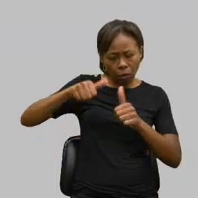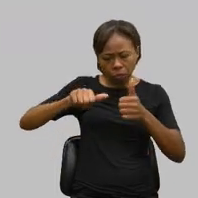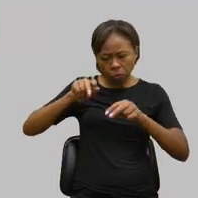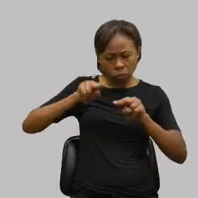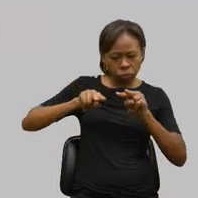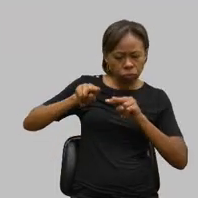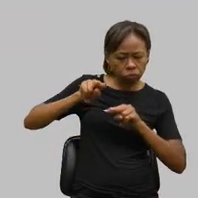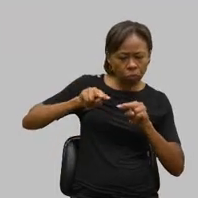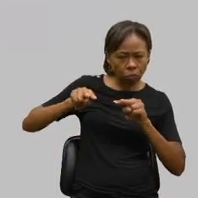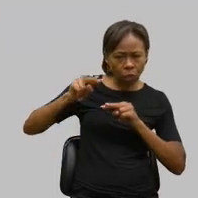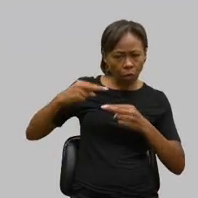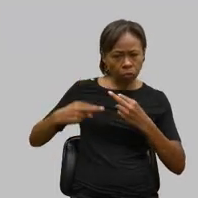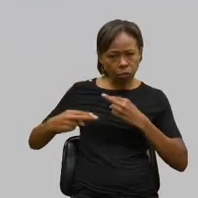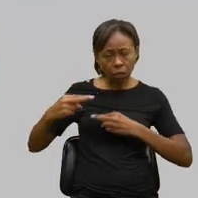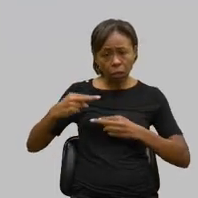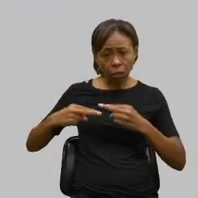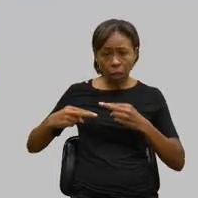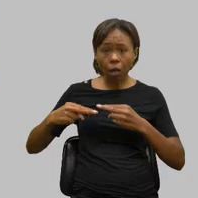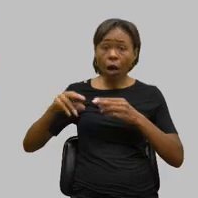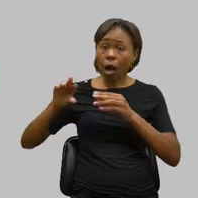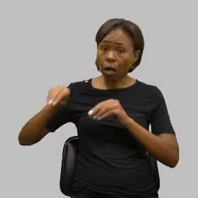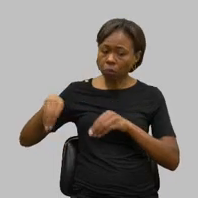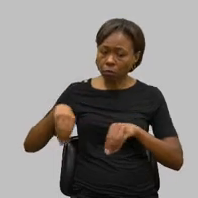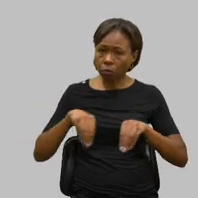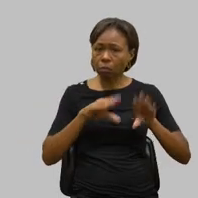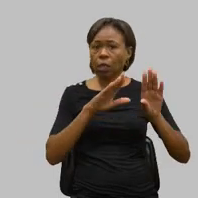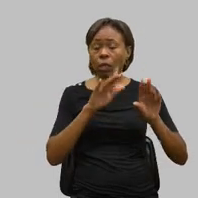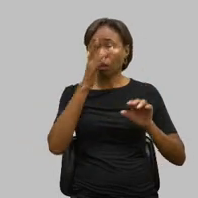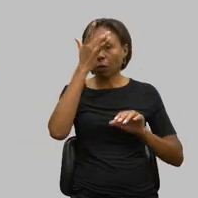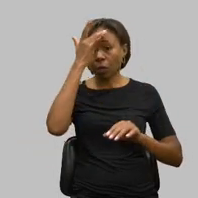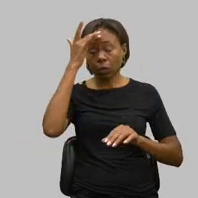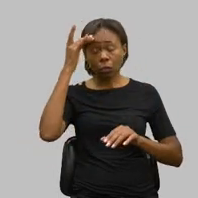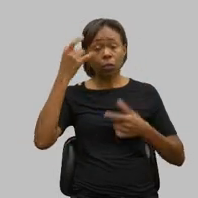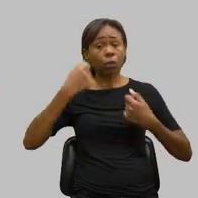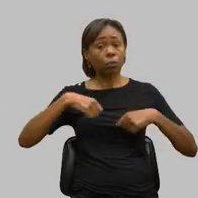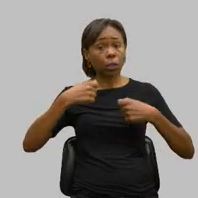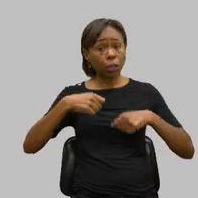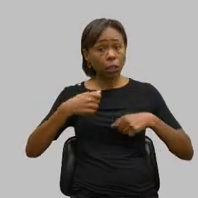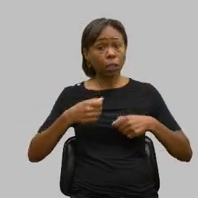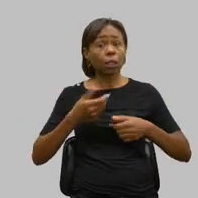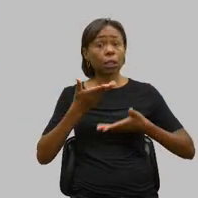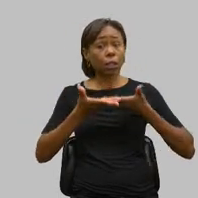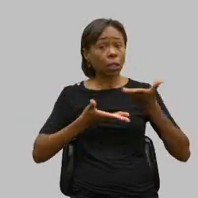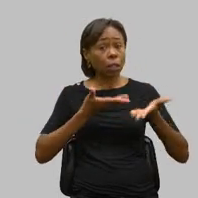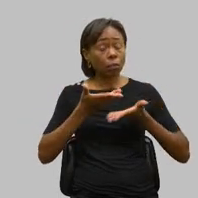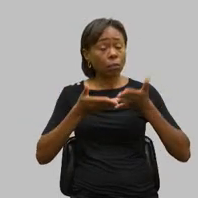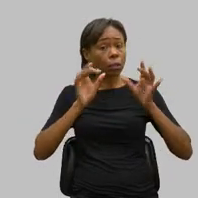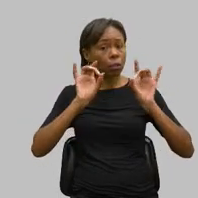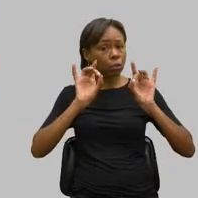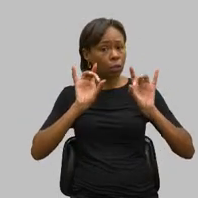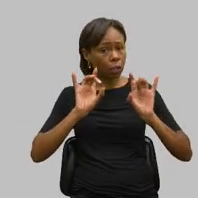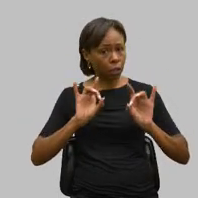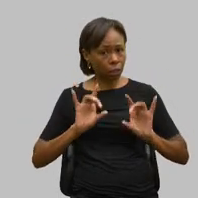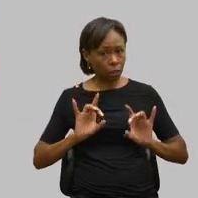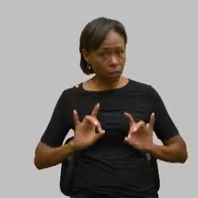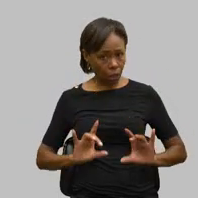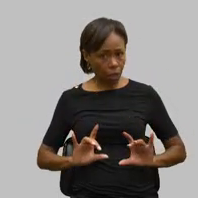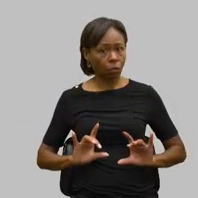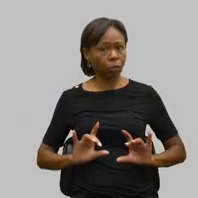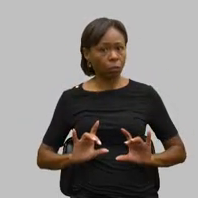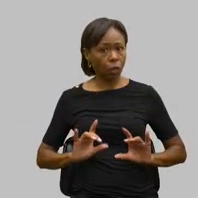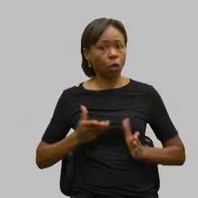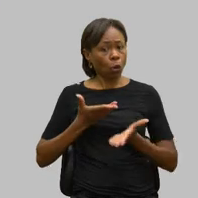Encaminhamento e gestão do cuidado de usuários que necessitem de atenção especializada por meio do conjunto de procedimentos.